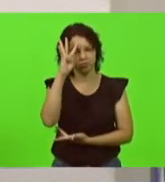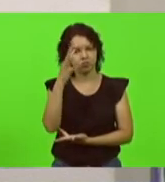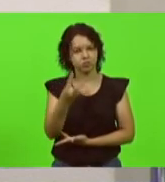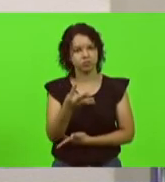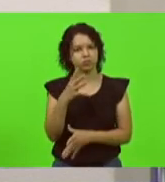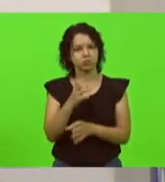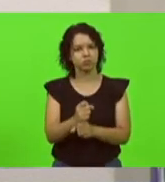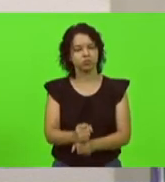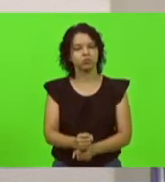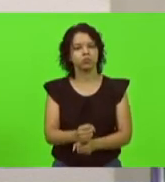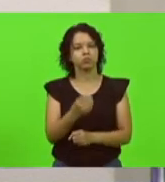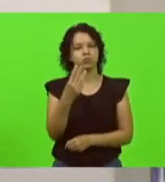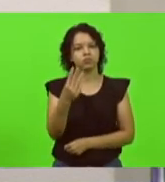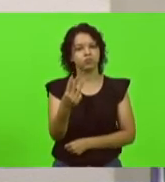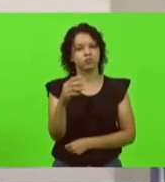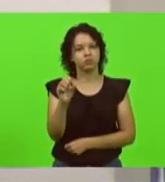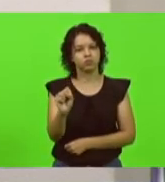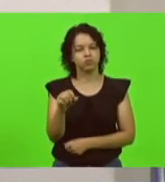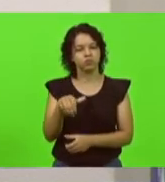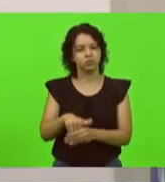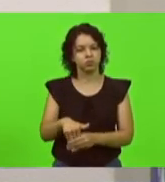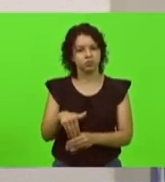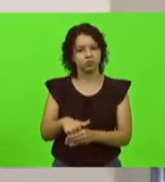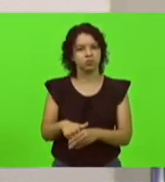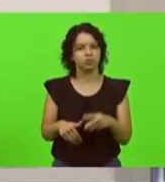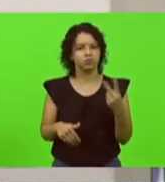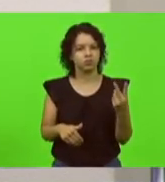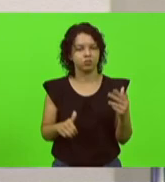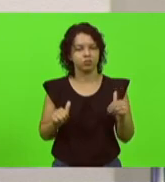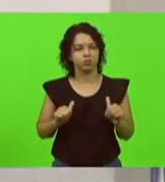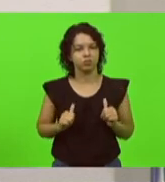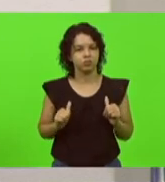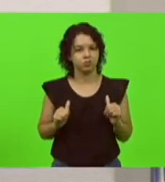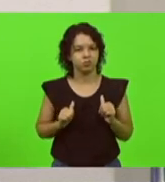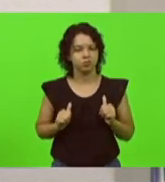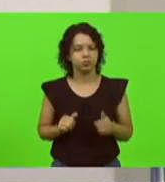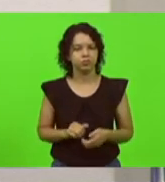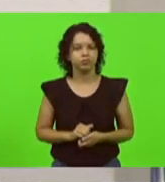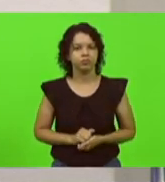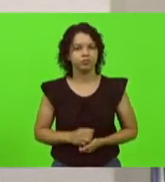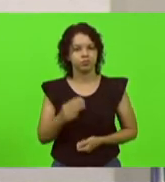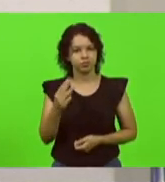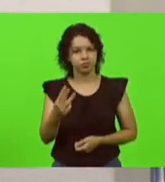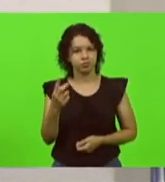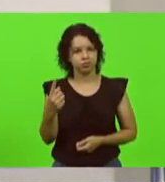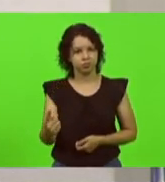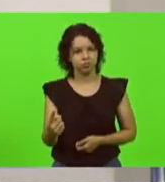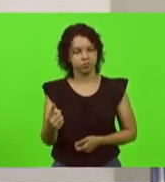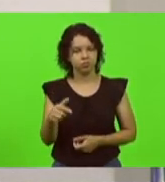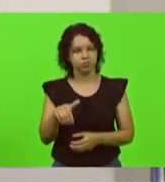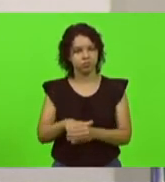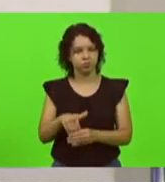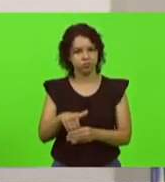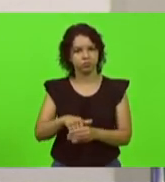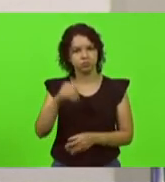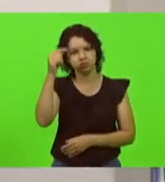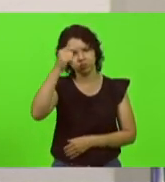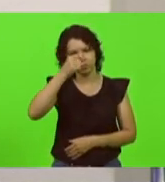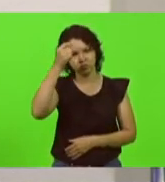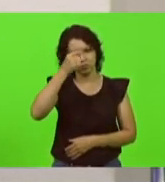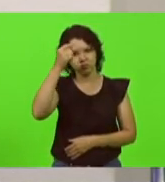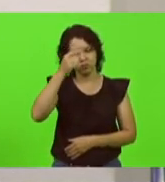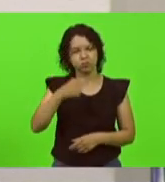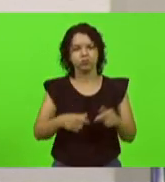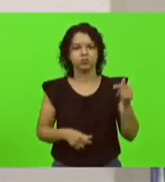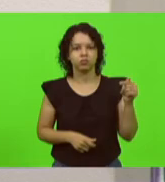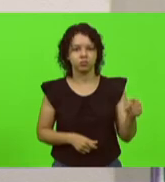totalizando 38 votos e 2 abstenções, sendo 31 votos para o senhor deputado Maurício Skudlak e